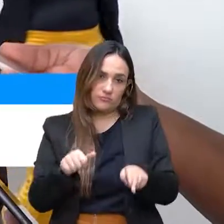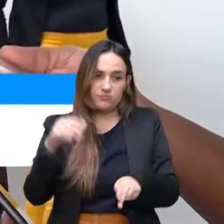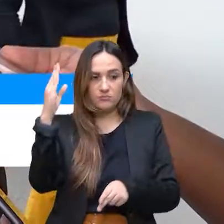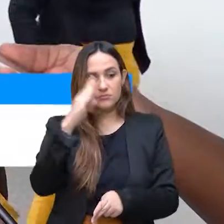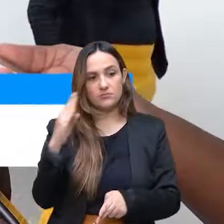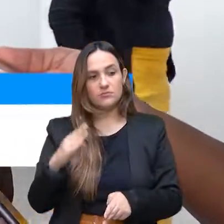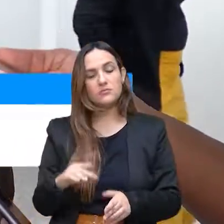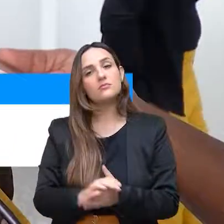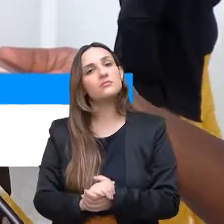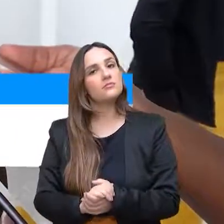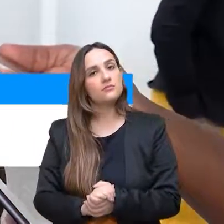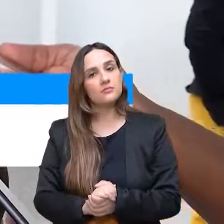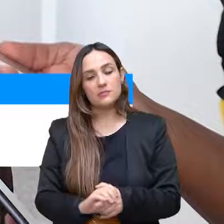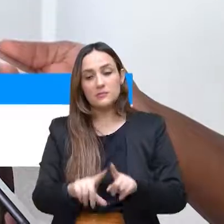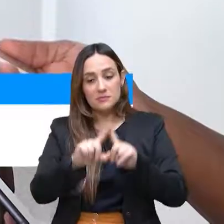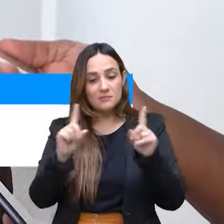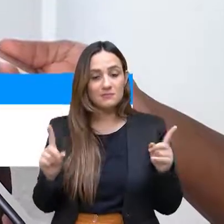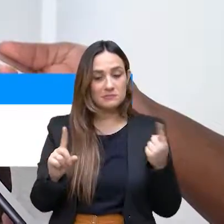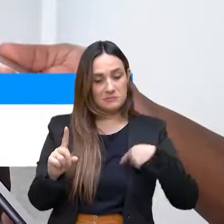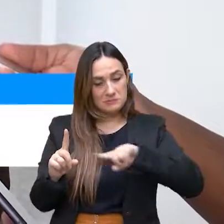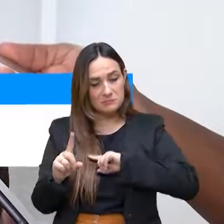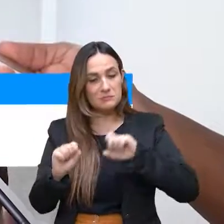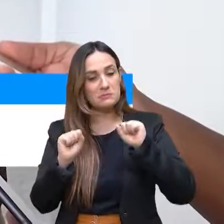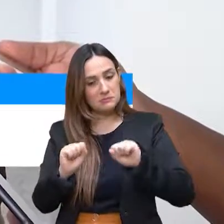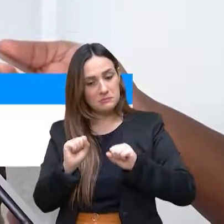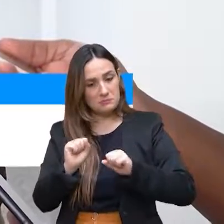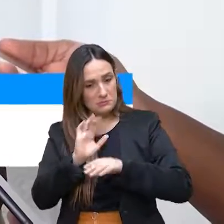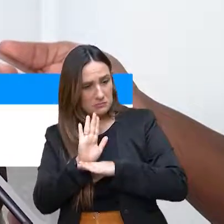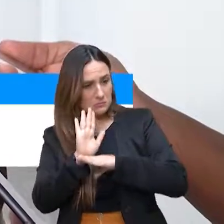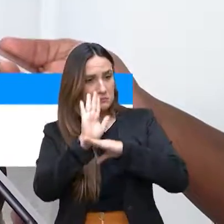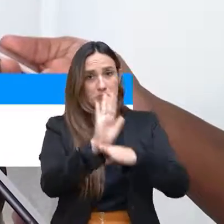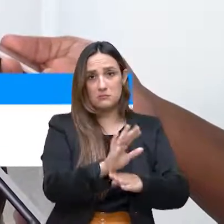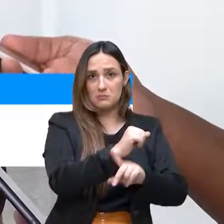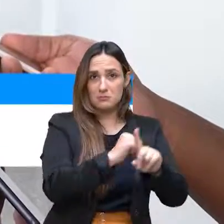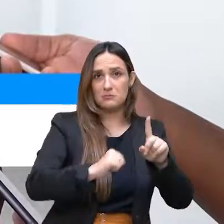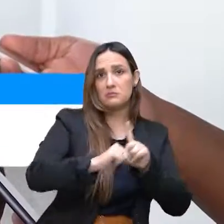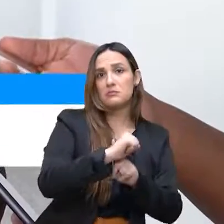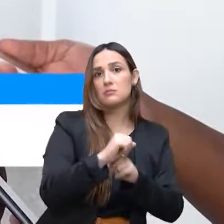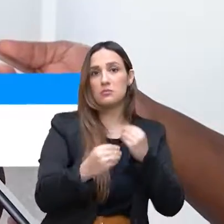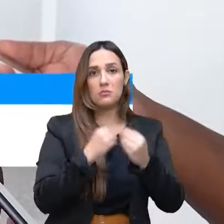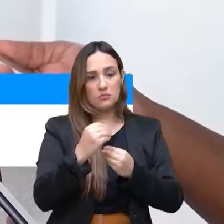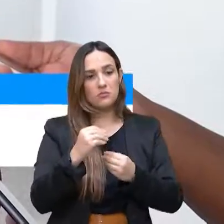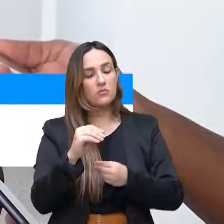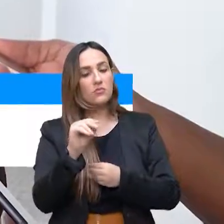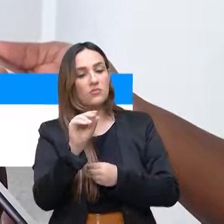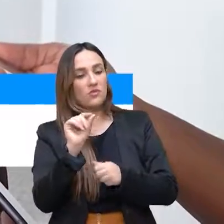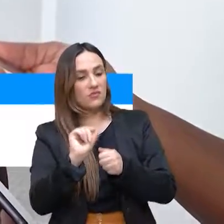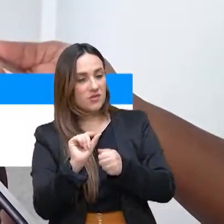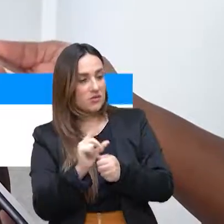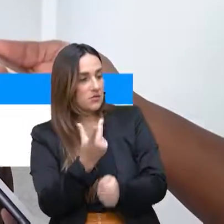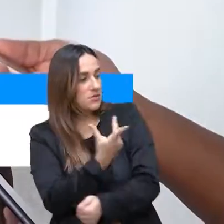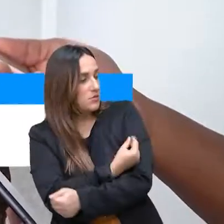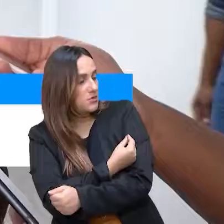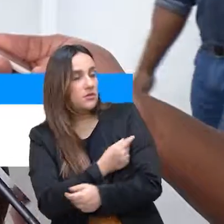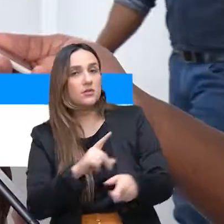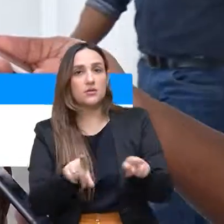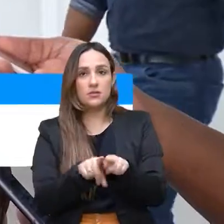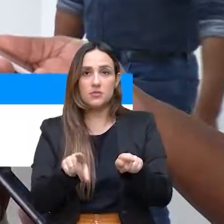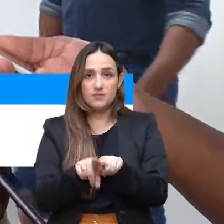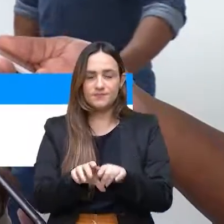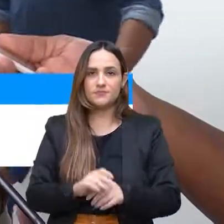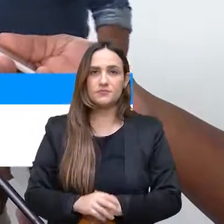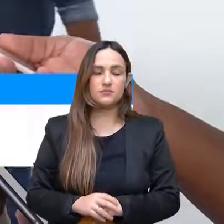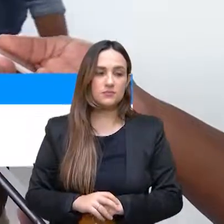problema que assolou o mundo todo e o nosso país também, e nós podemos contribuir junto à